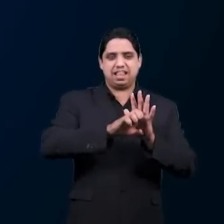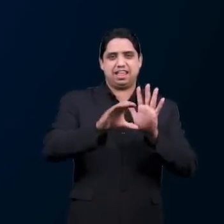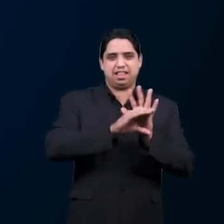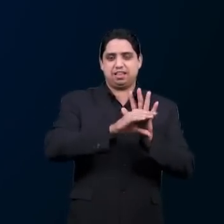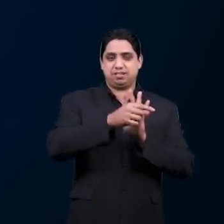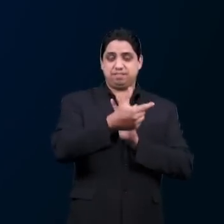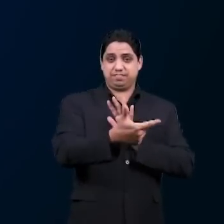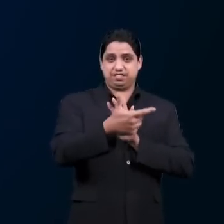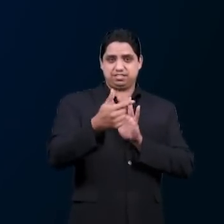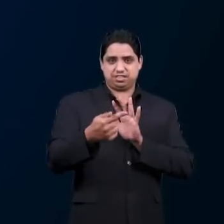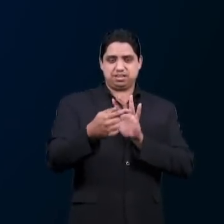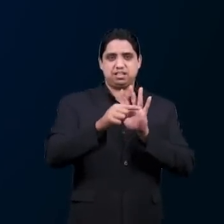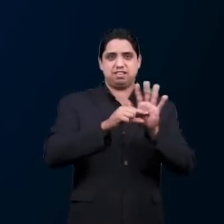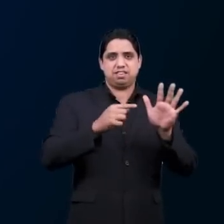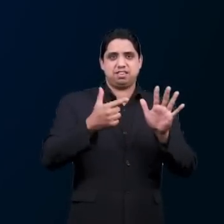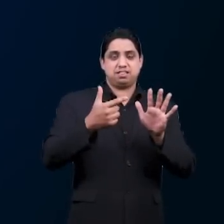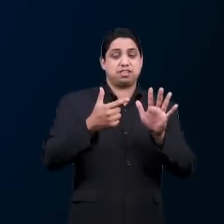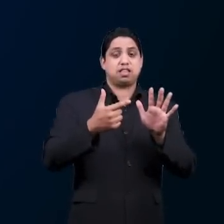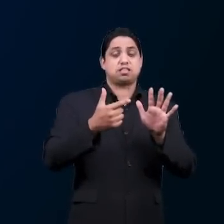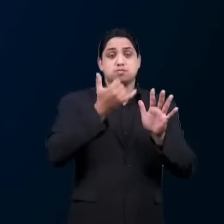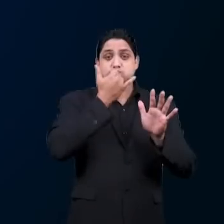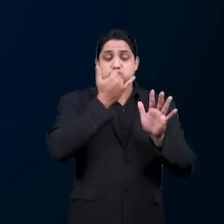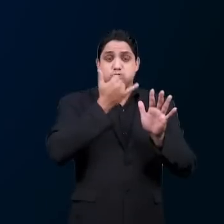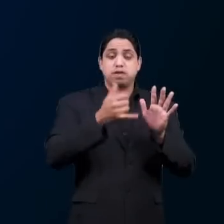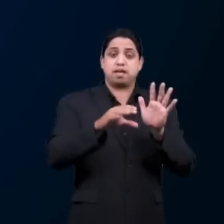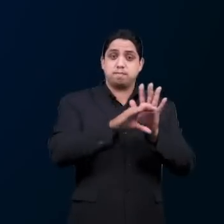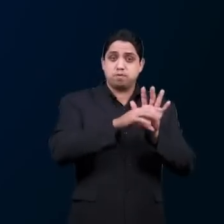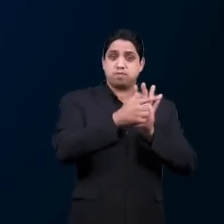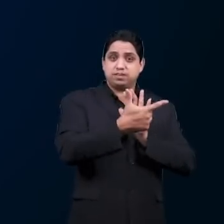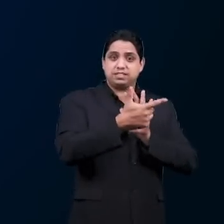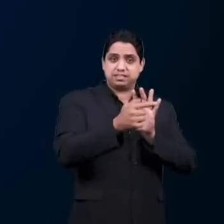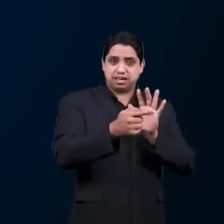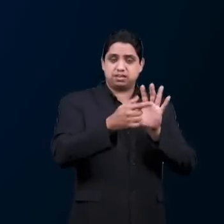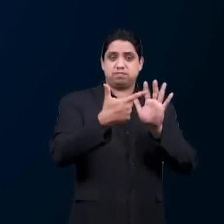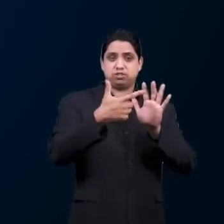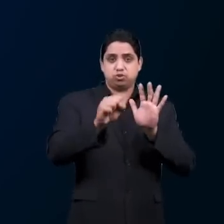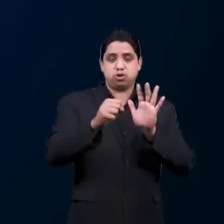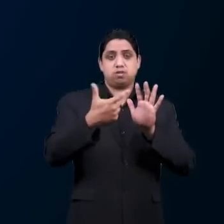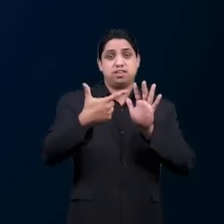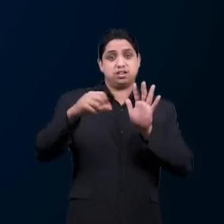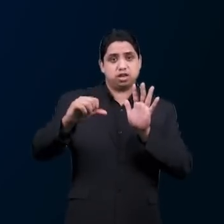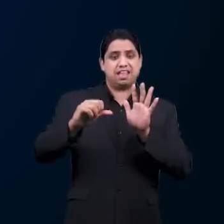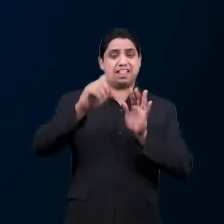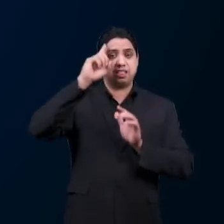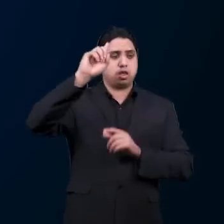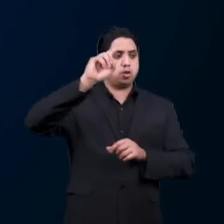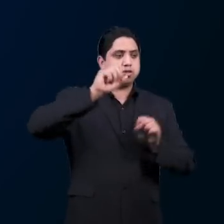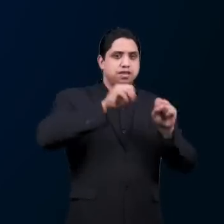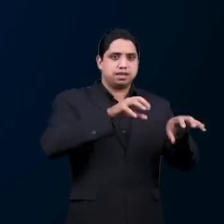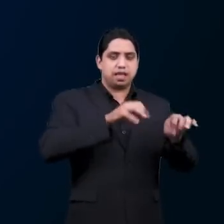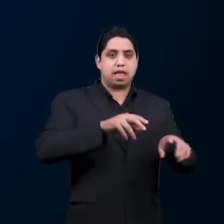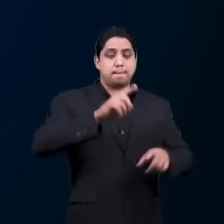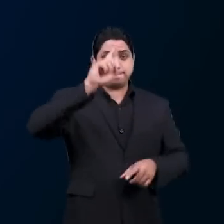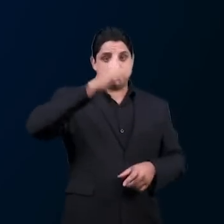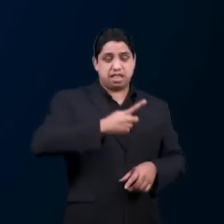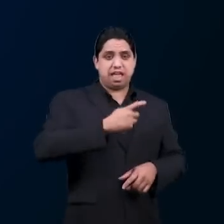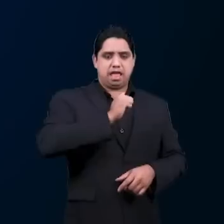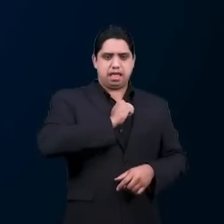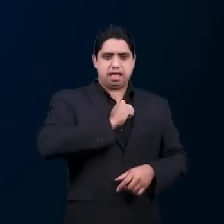capítulos 27, 28 e 29, que Deus instruiu Moisés a ordenar Arão e seus